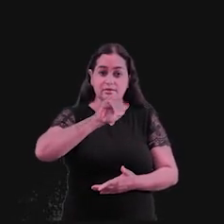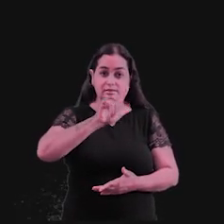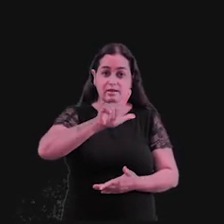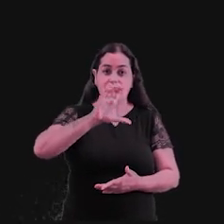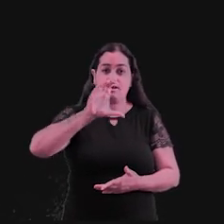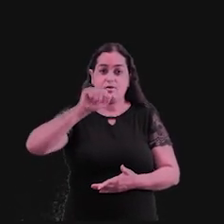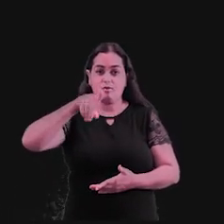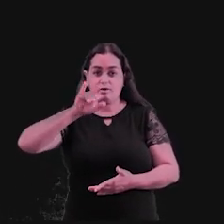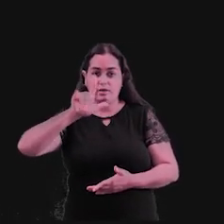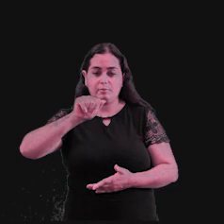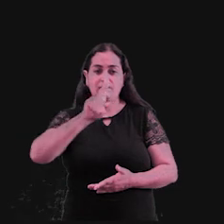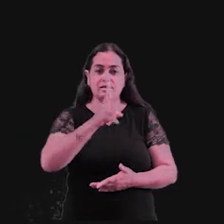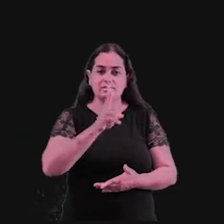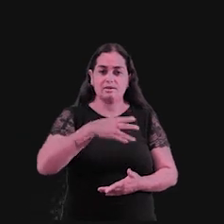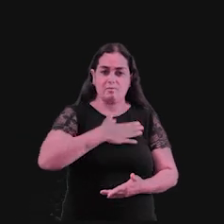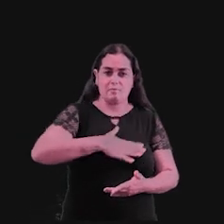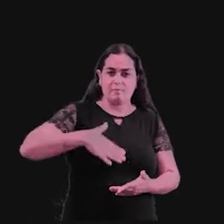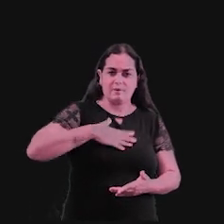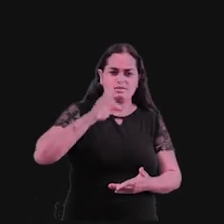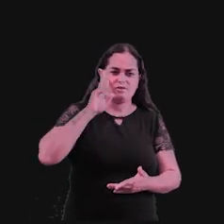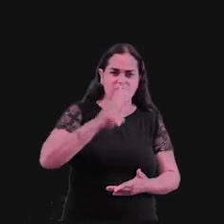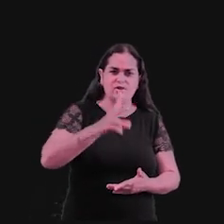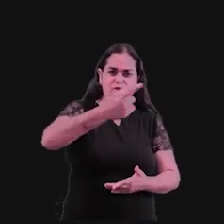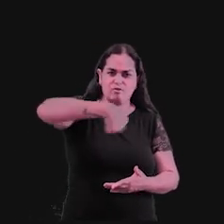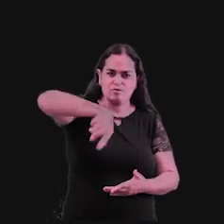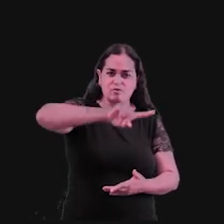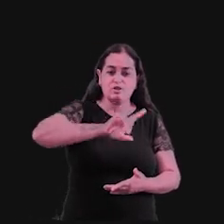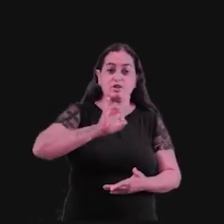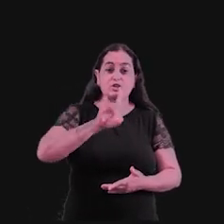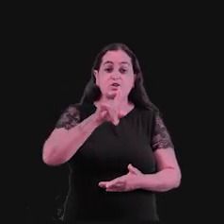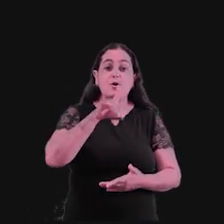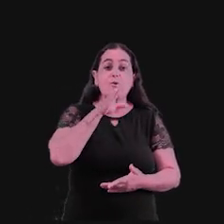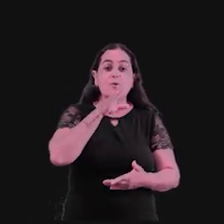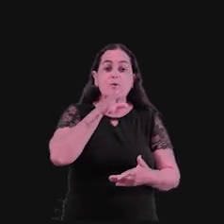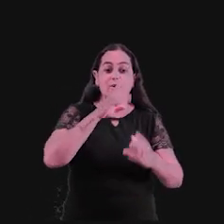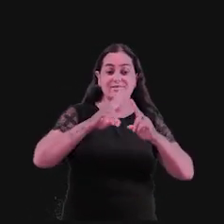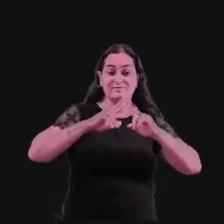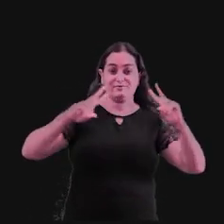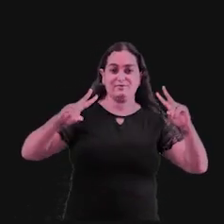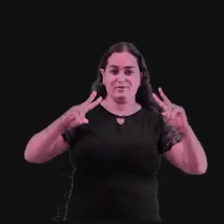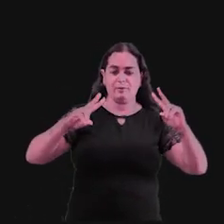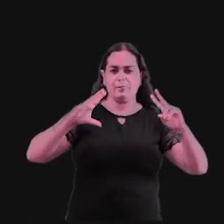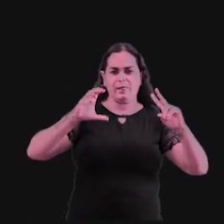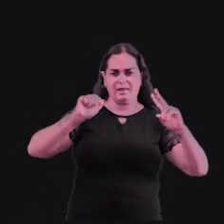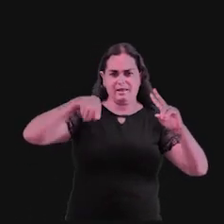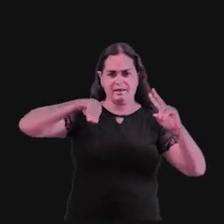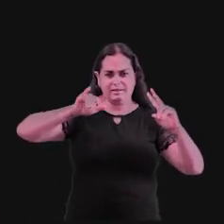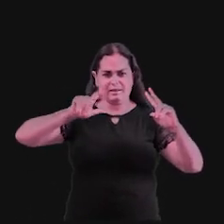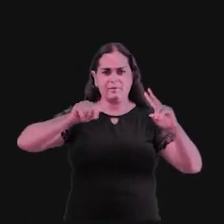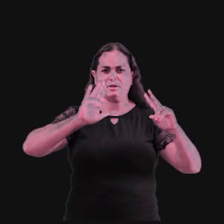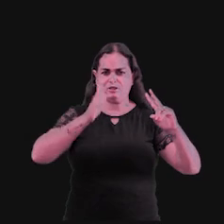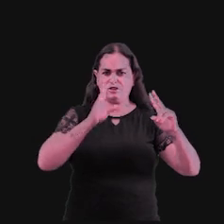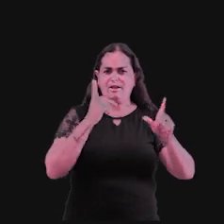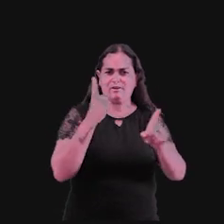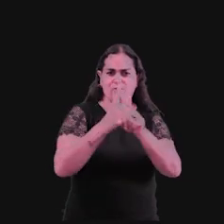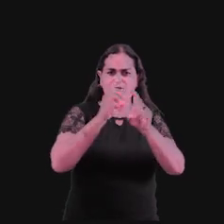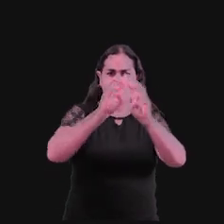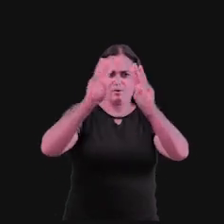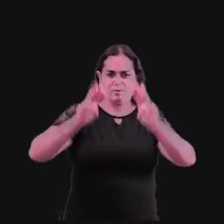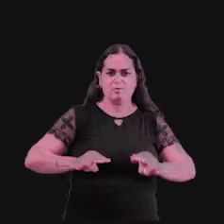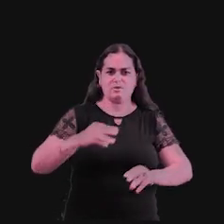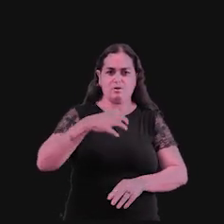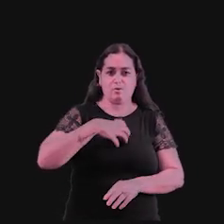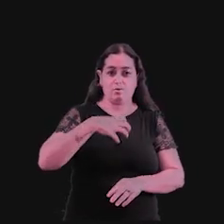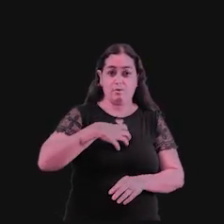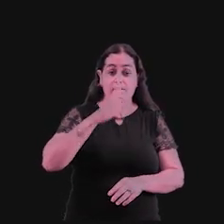gente só se conhece virtualmente, acho que Camila não, a gente já se encontrou no Museu da Manhã, sim, mas Daniel ainda não. E